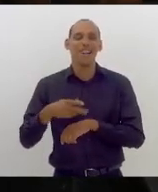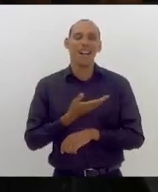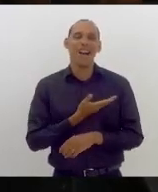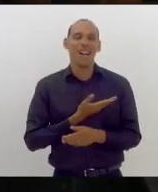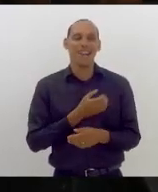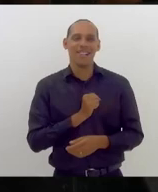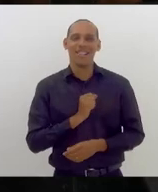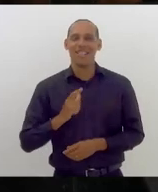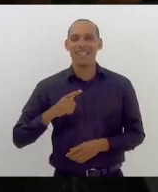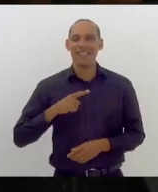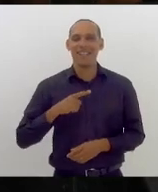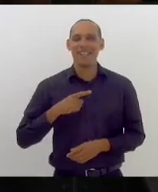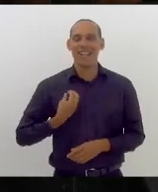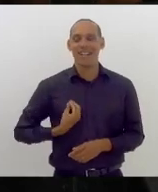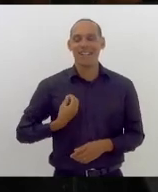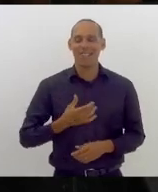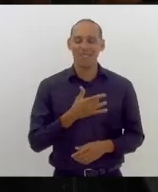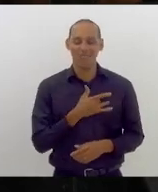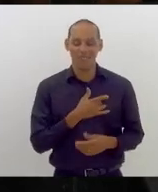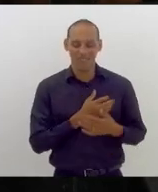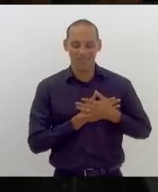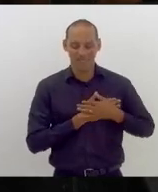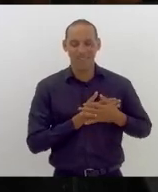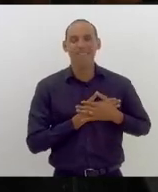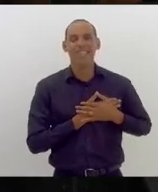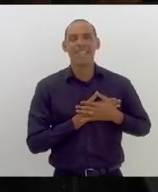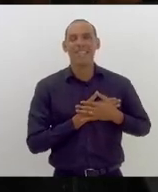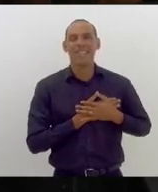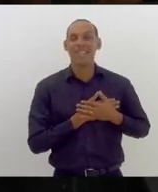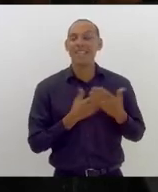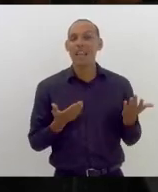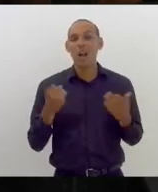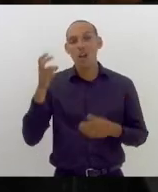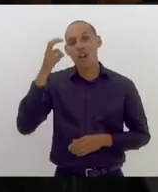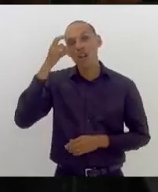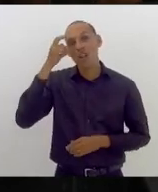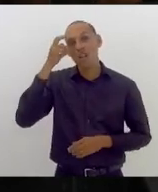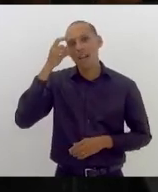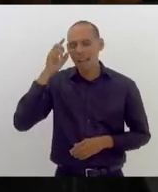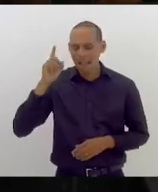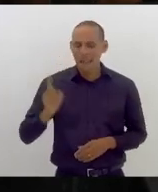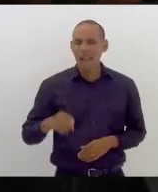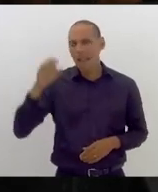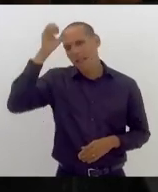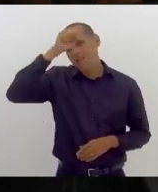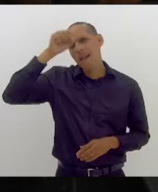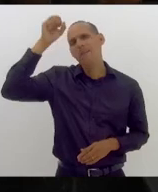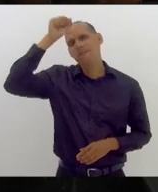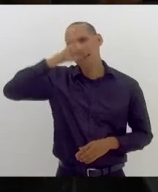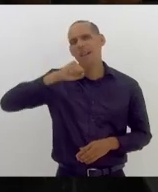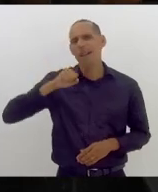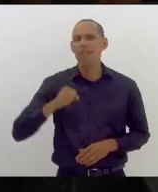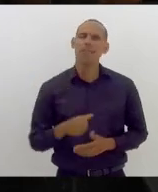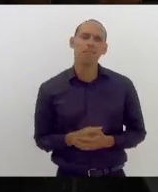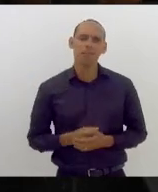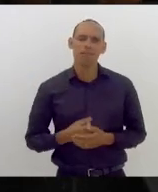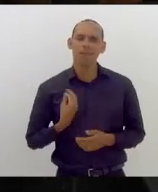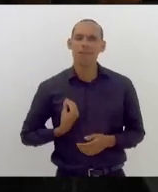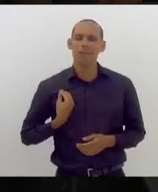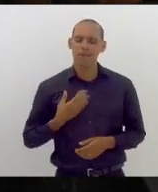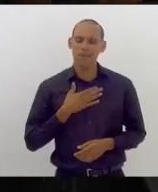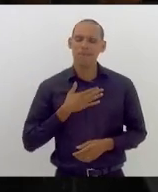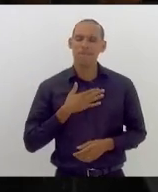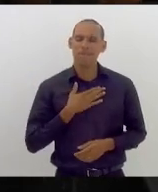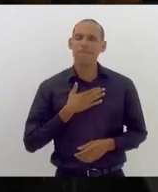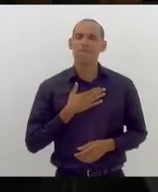Gonçalo. Então, a cultura foi, sem dúvida nenhuma, um grande aprendizado para a minha vida, para a minha